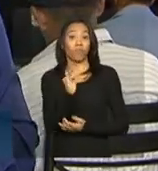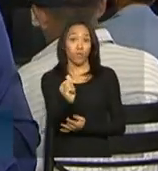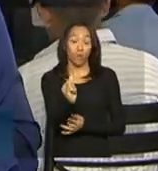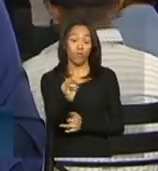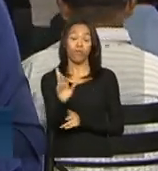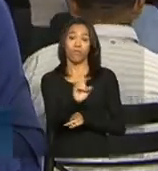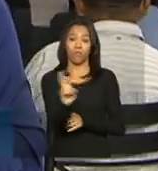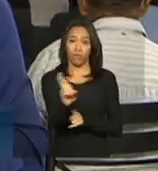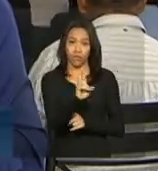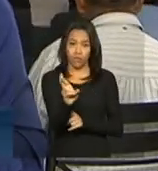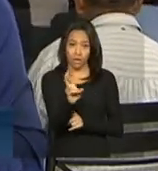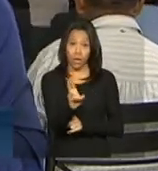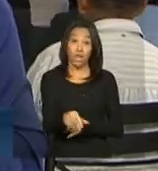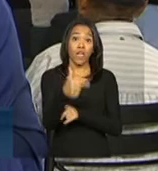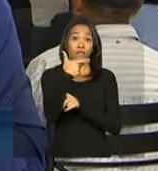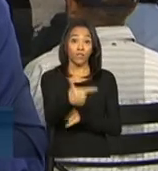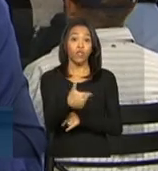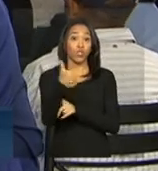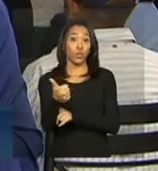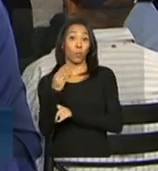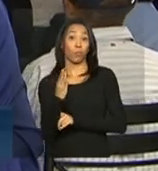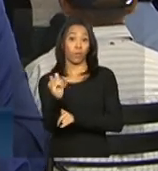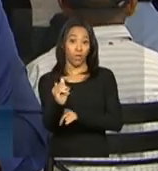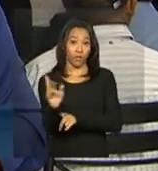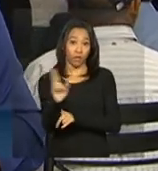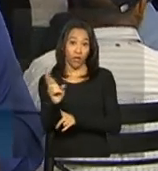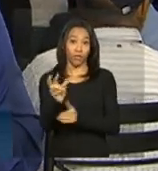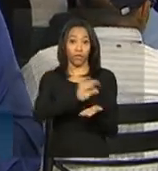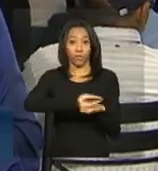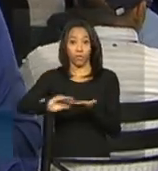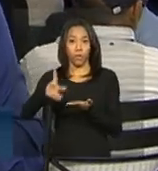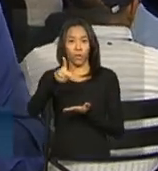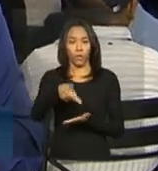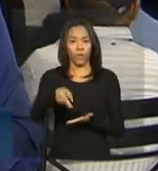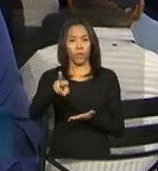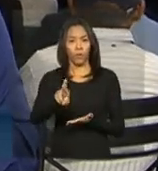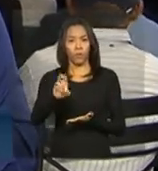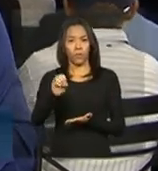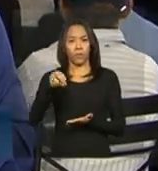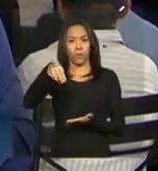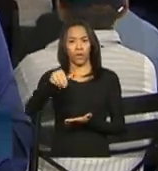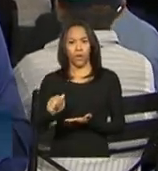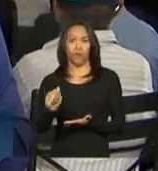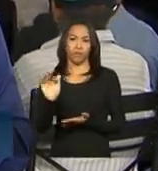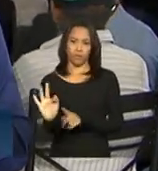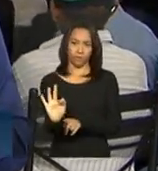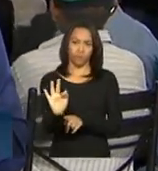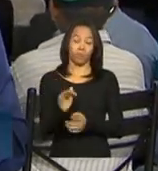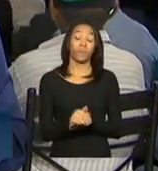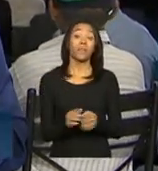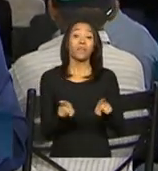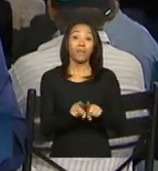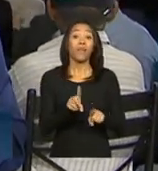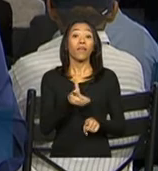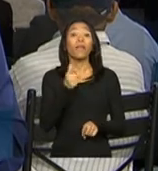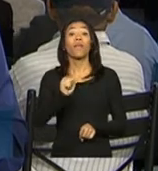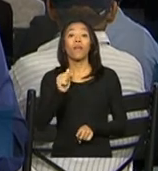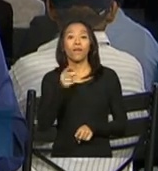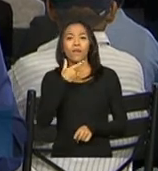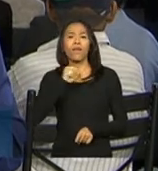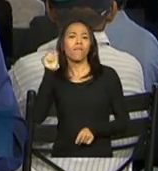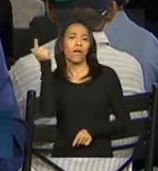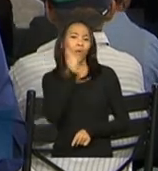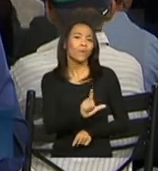R$ 39 bilhões. Sendo que R$ 21 bilhões foram para o PRONAF, o Programa Nacional da Agricultura Familiar. São beneficiados